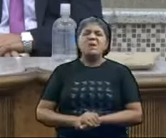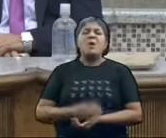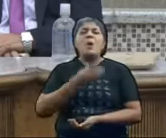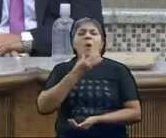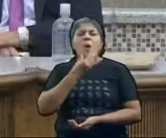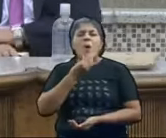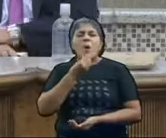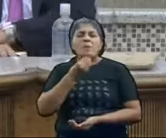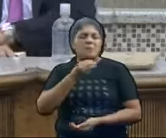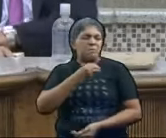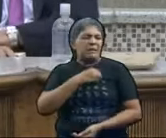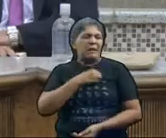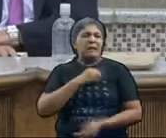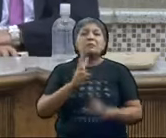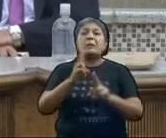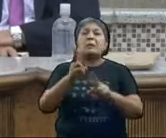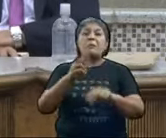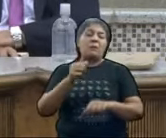escravizado muitas pessoas.